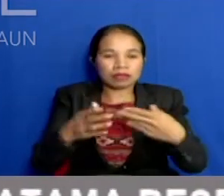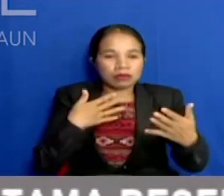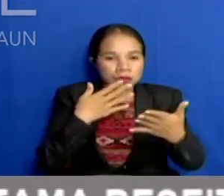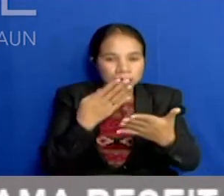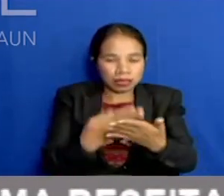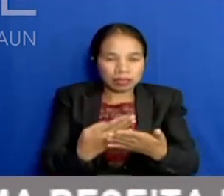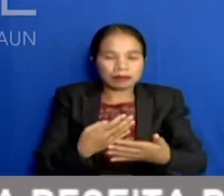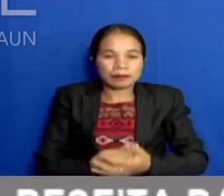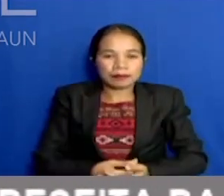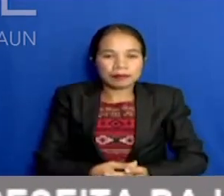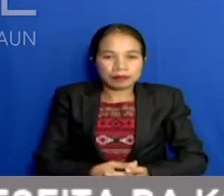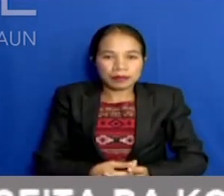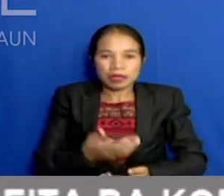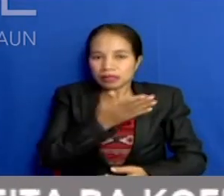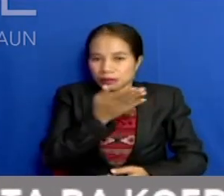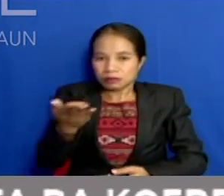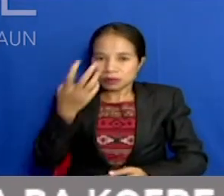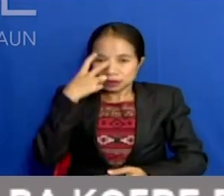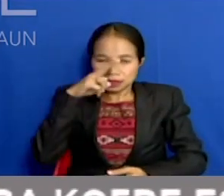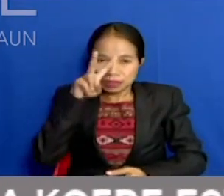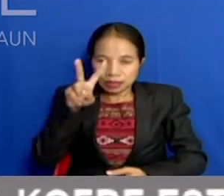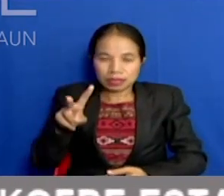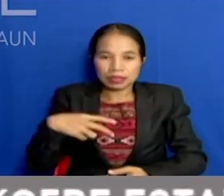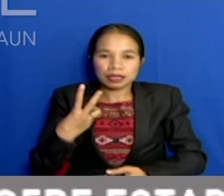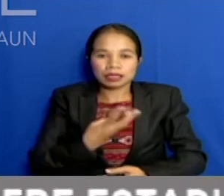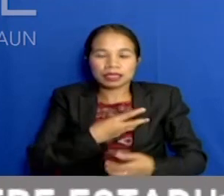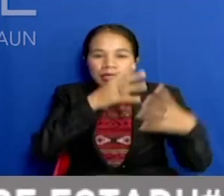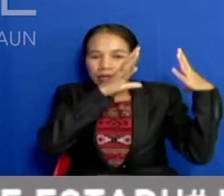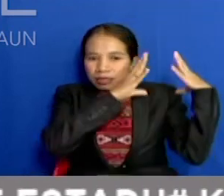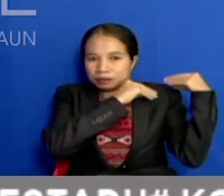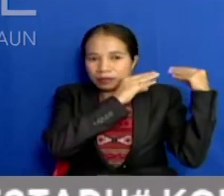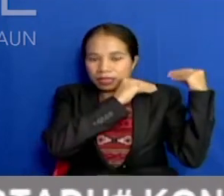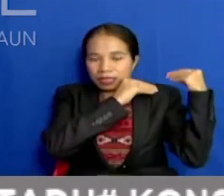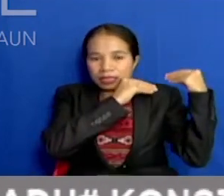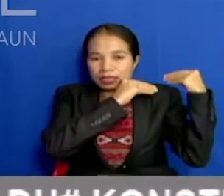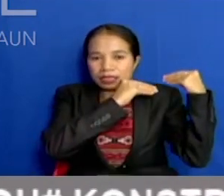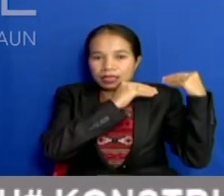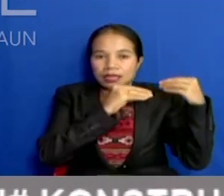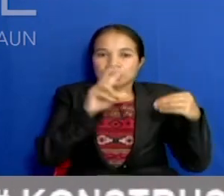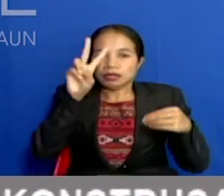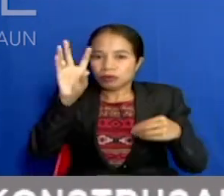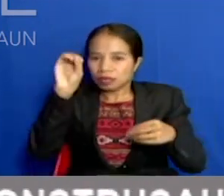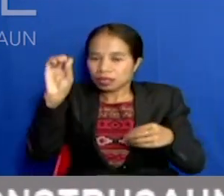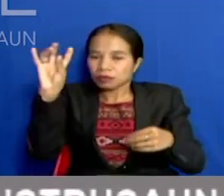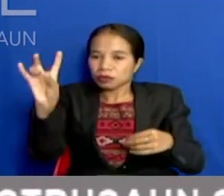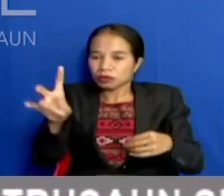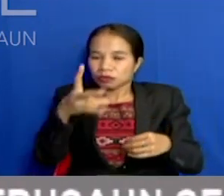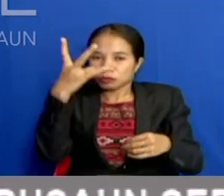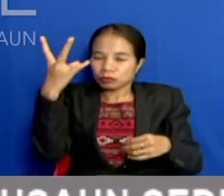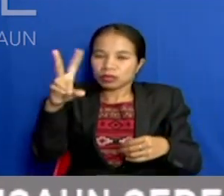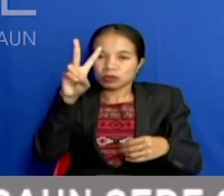próspero. Mas eu vou tirar a reta e eu tenho experiência rássica. E 2017,